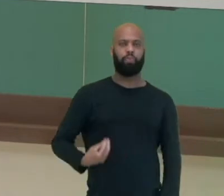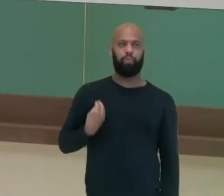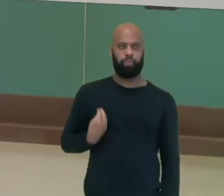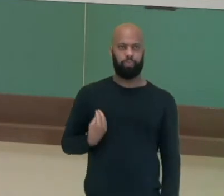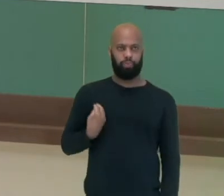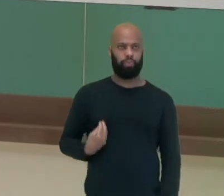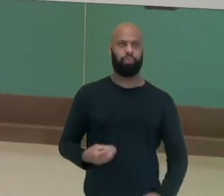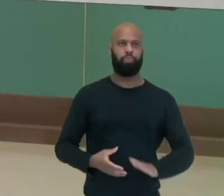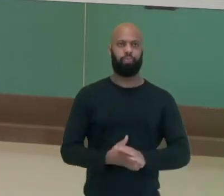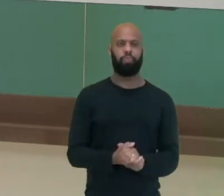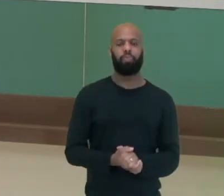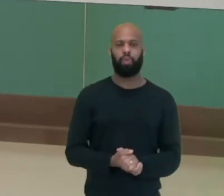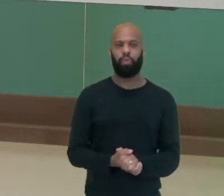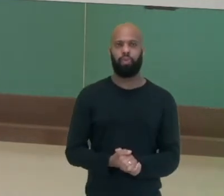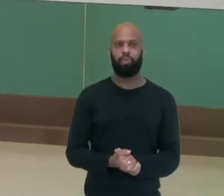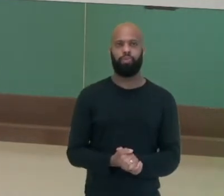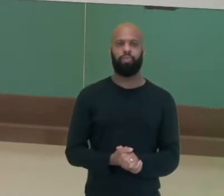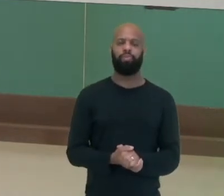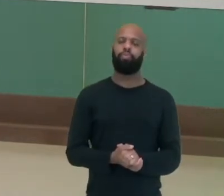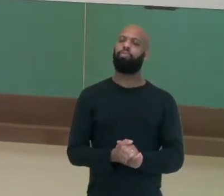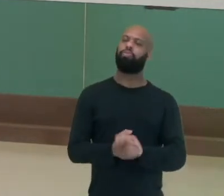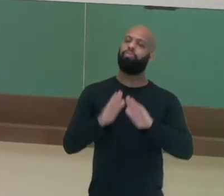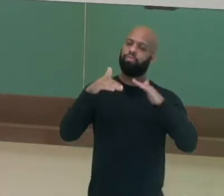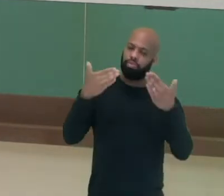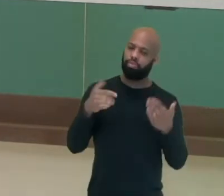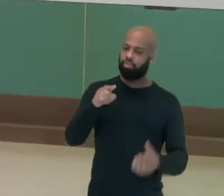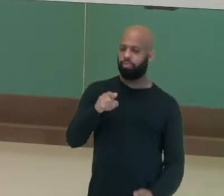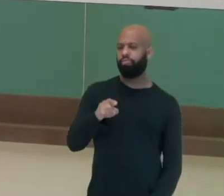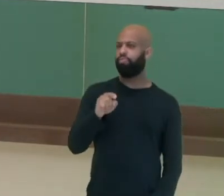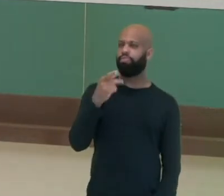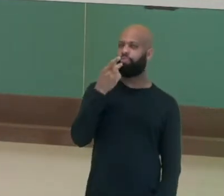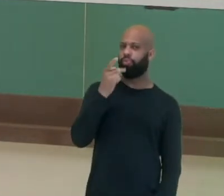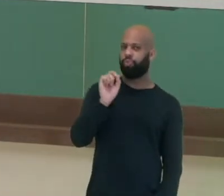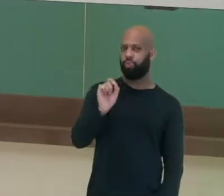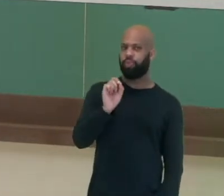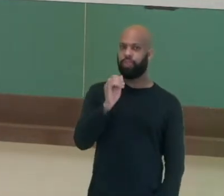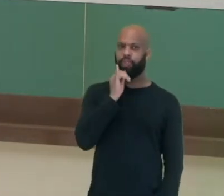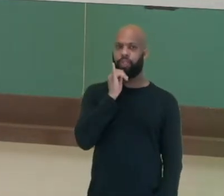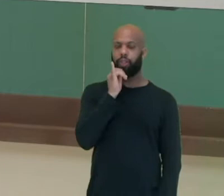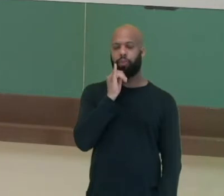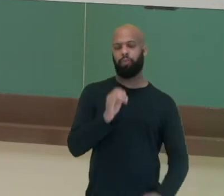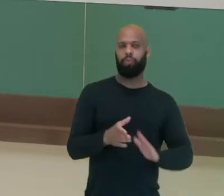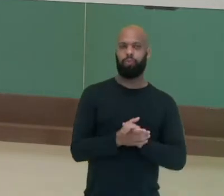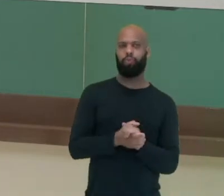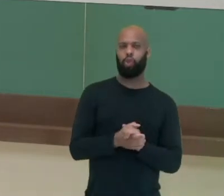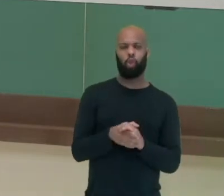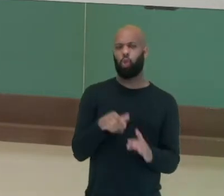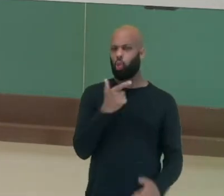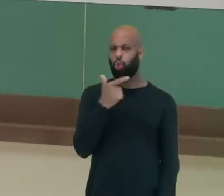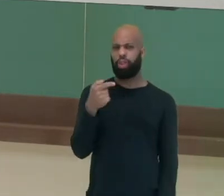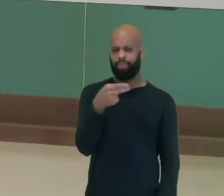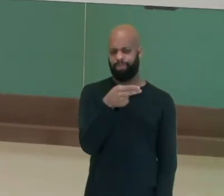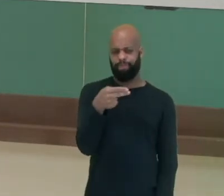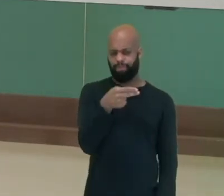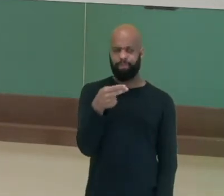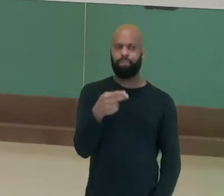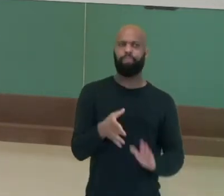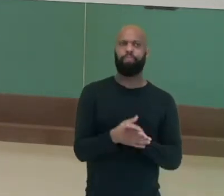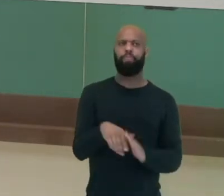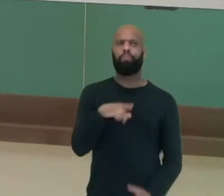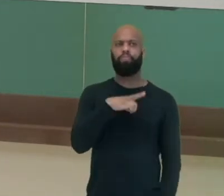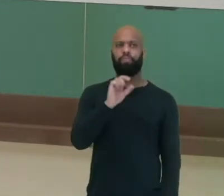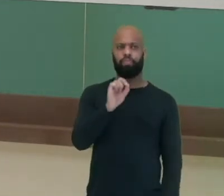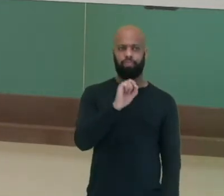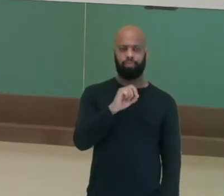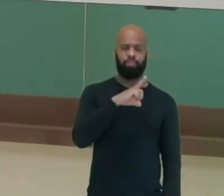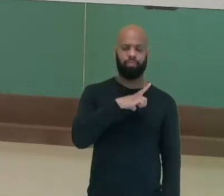equação. Aí, pessoal, vocês poderiam falar, professora, mas não tem uma igualdade de logaritmo aqui. Eu tenho log de